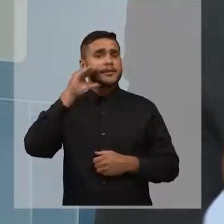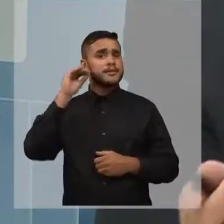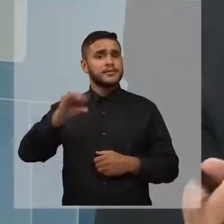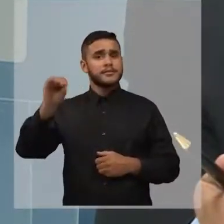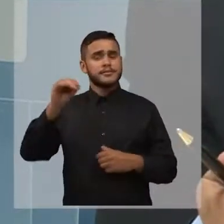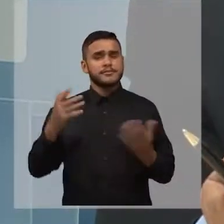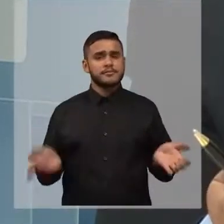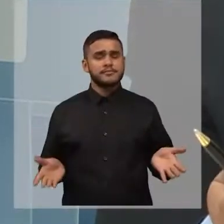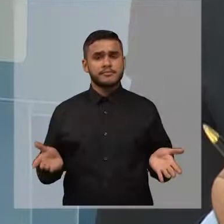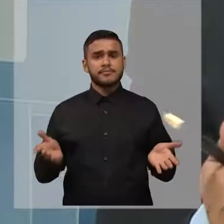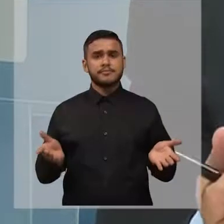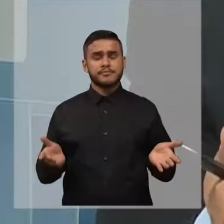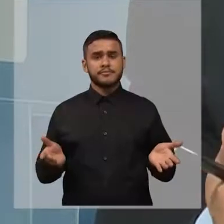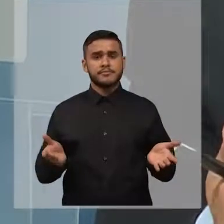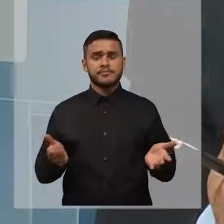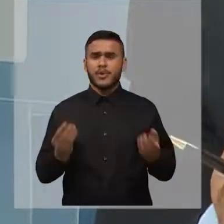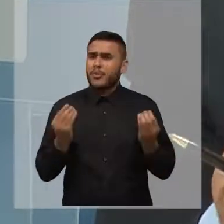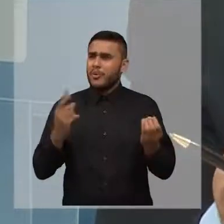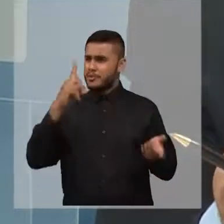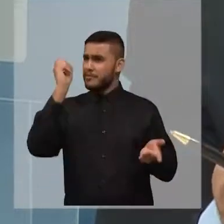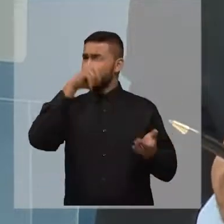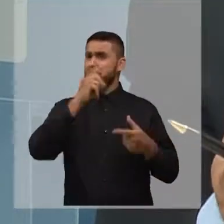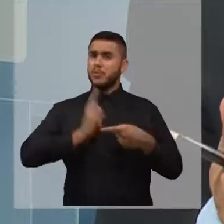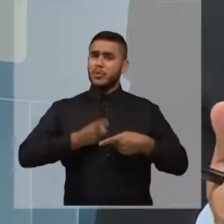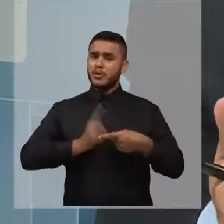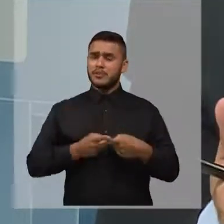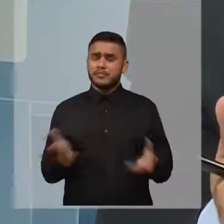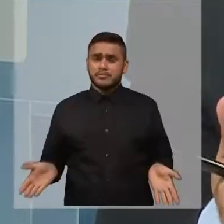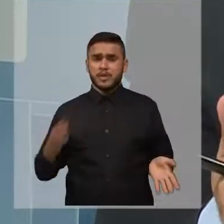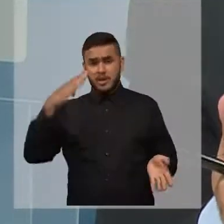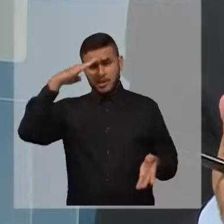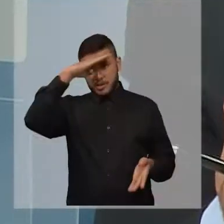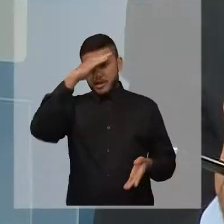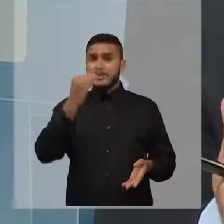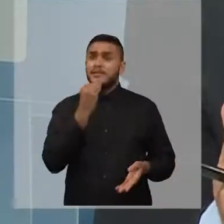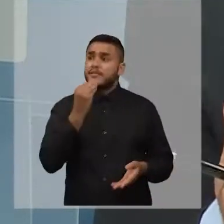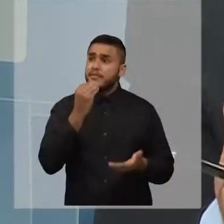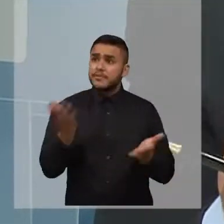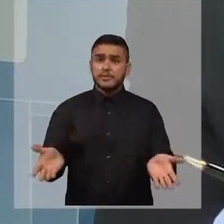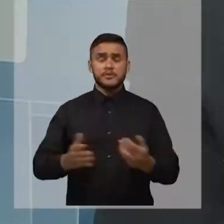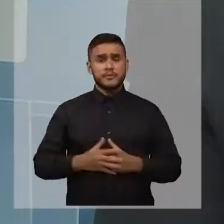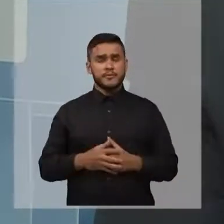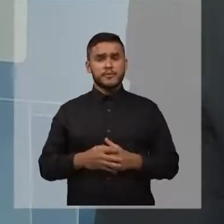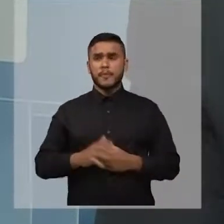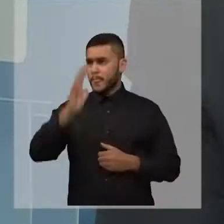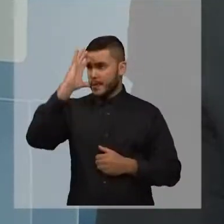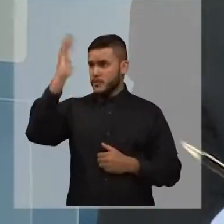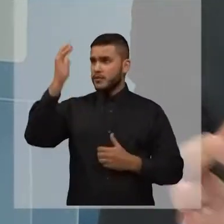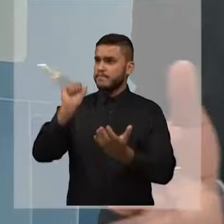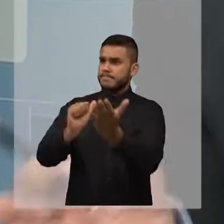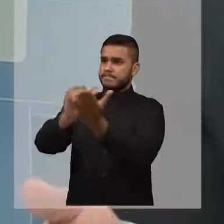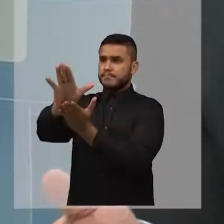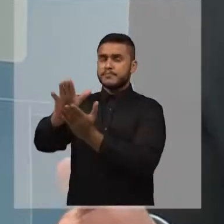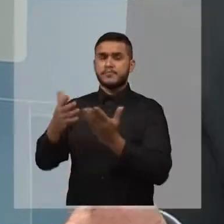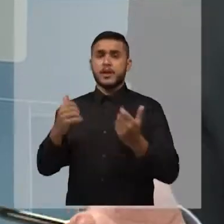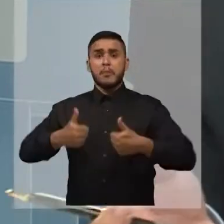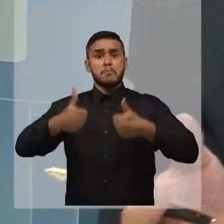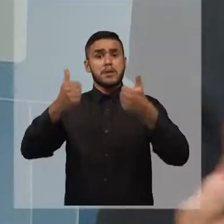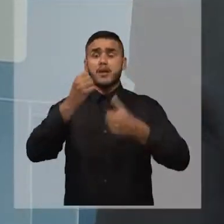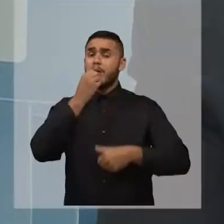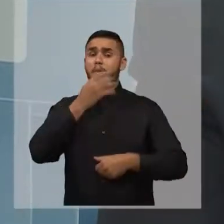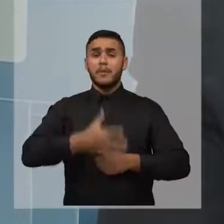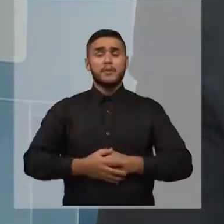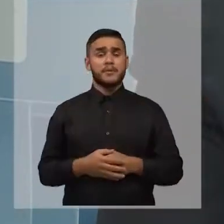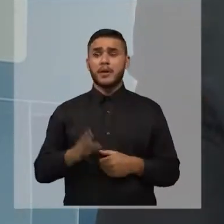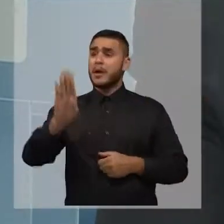E eu não sei que dificuldade o Bolsonaro tem, porque em tomar uma decisão que fará o bem dele, do